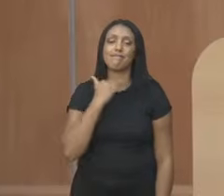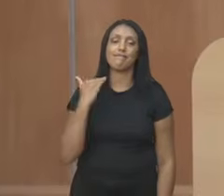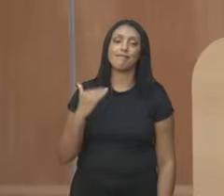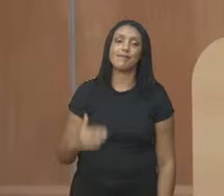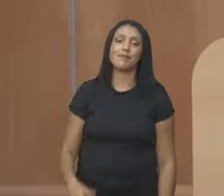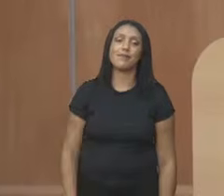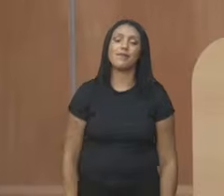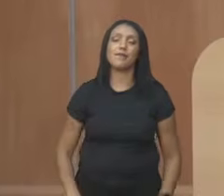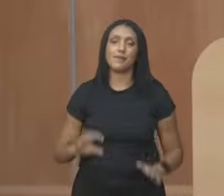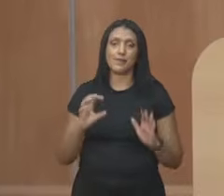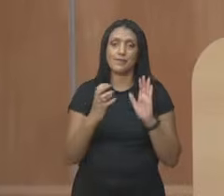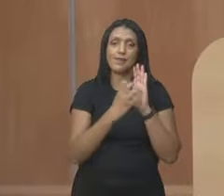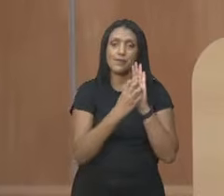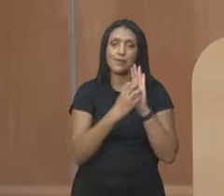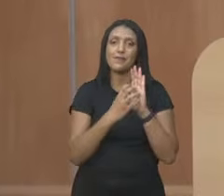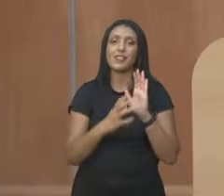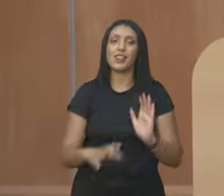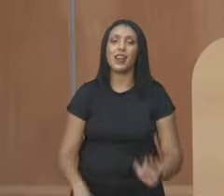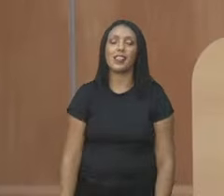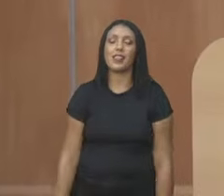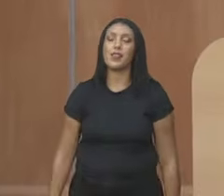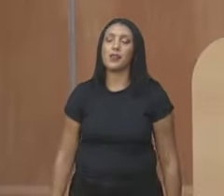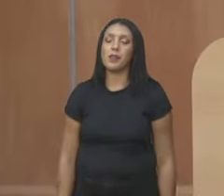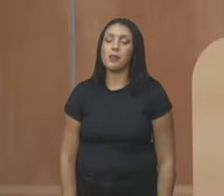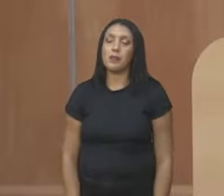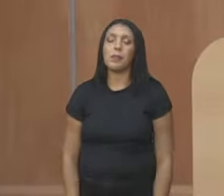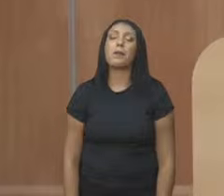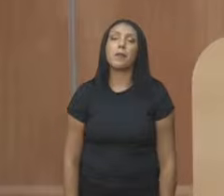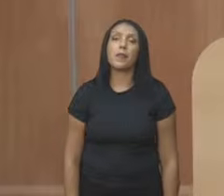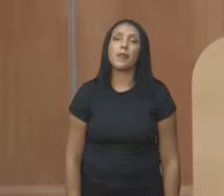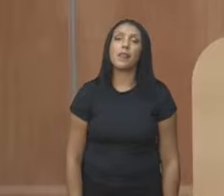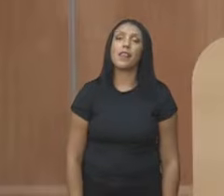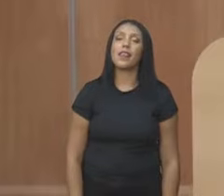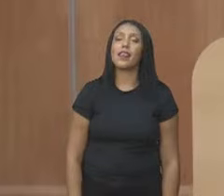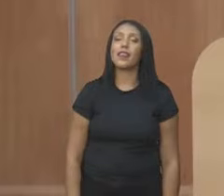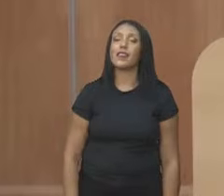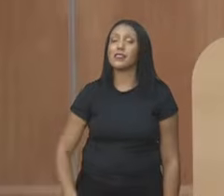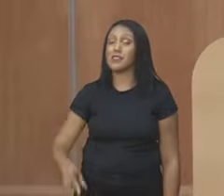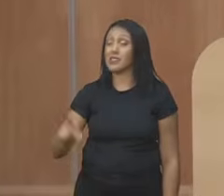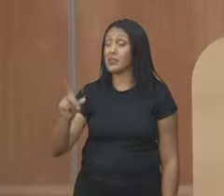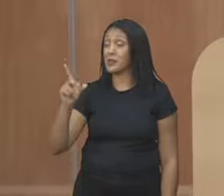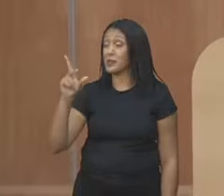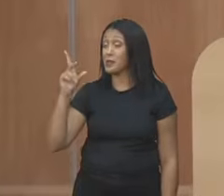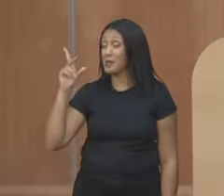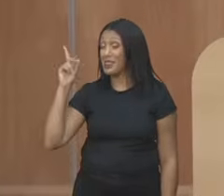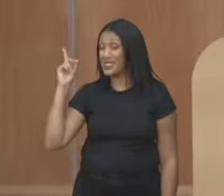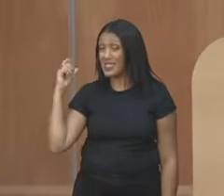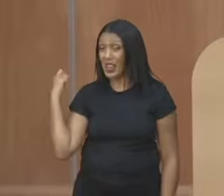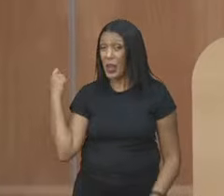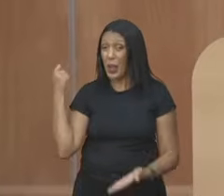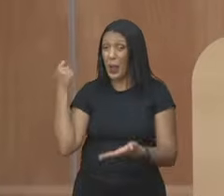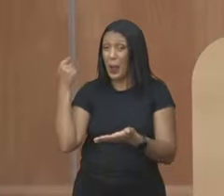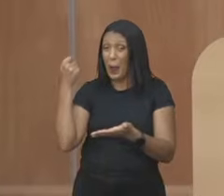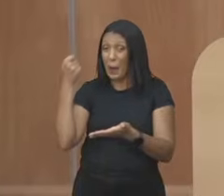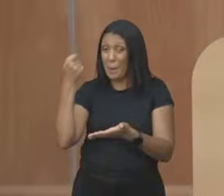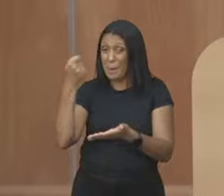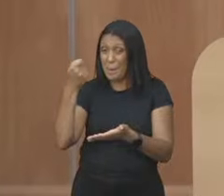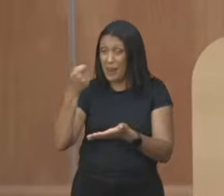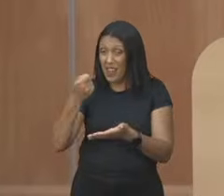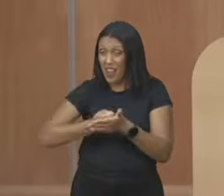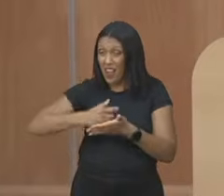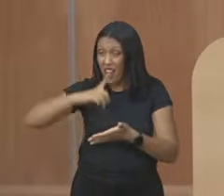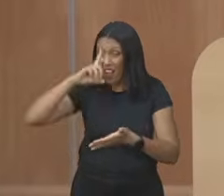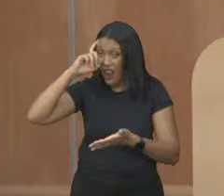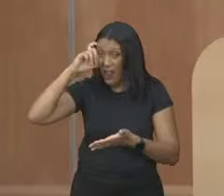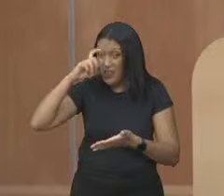90, e isso tudo era muito distante, tudo era pago e com preço muito alto. Então, a gente carrega